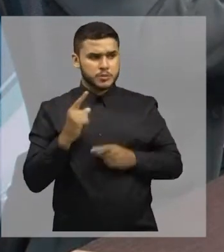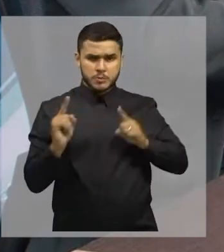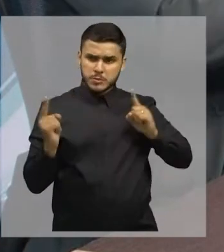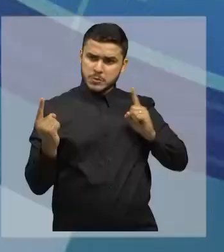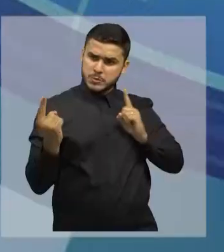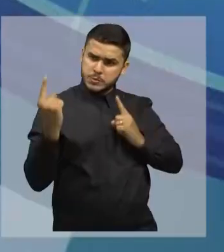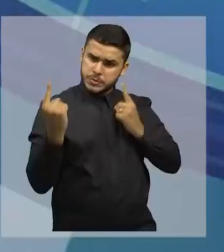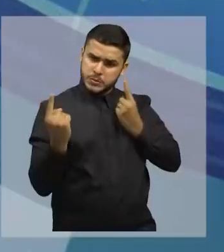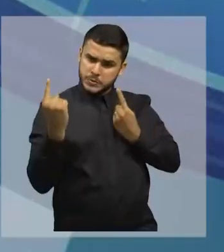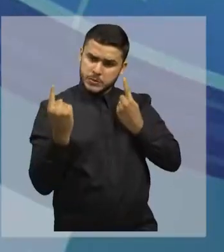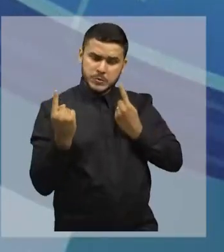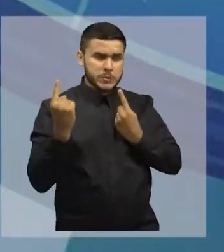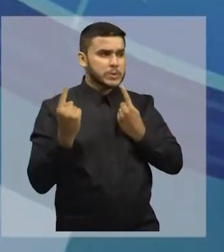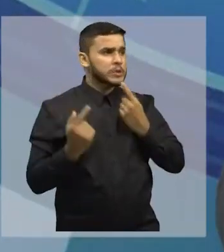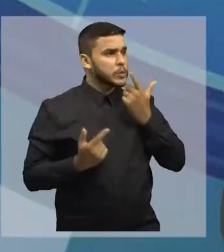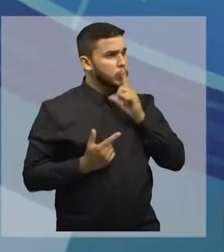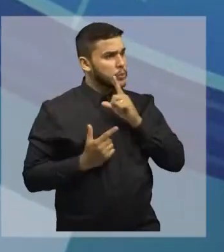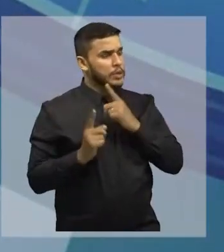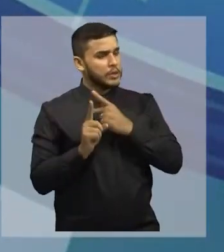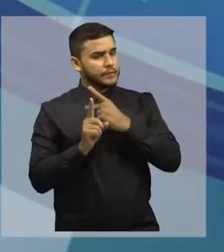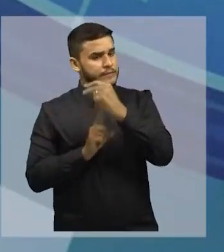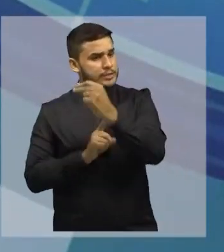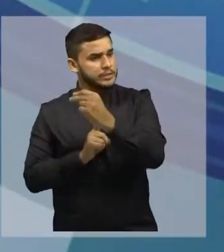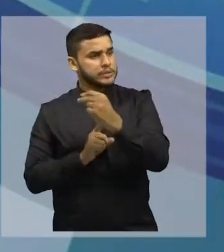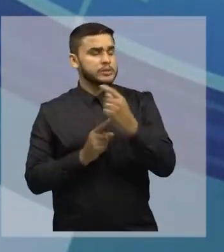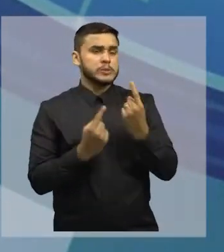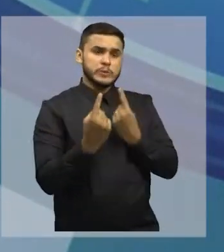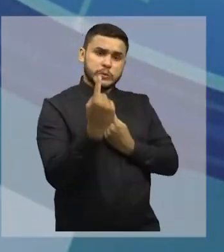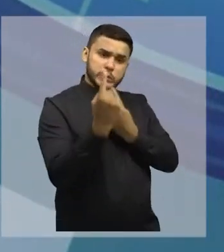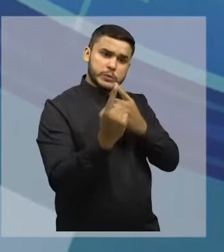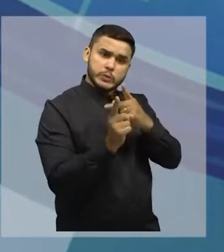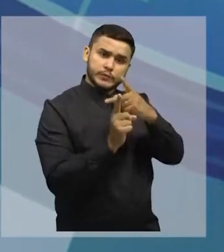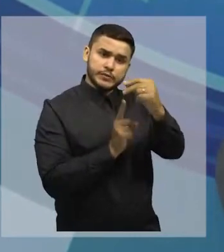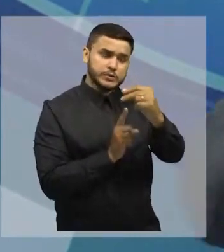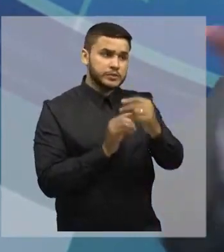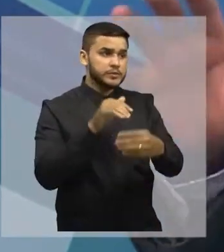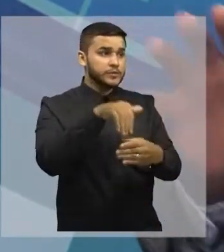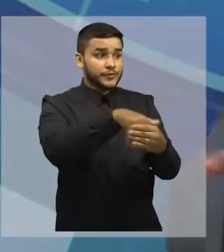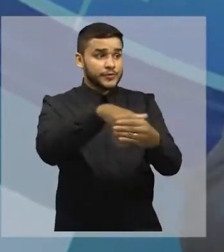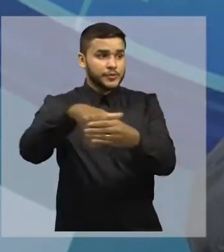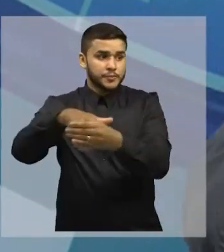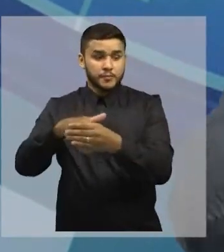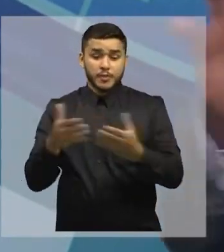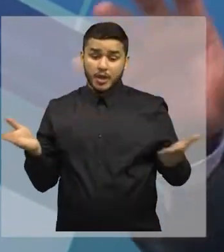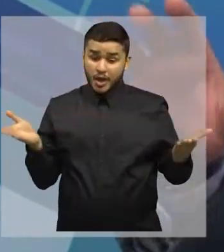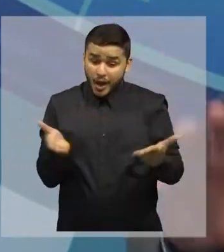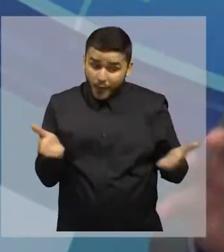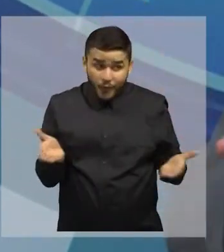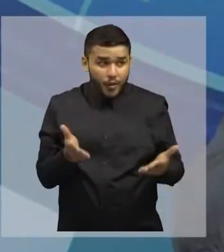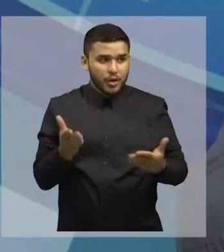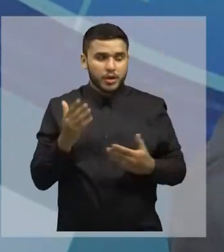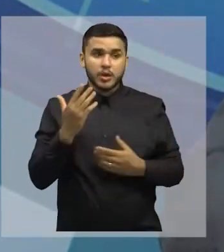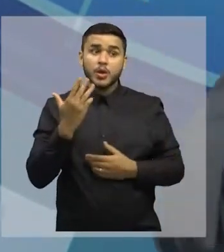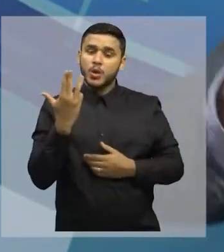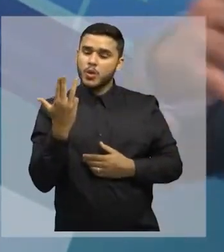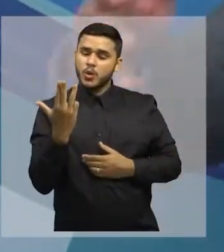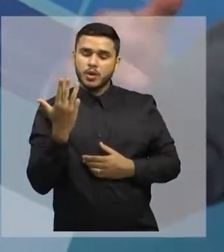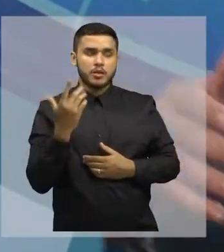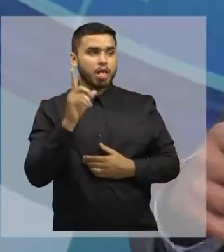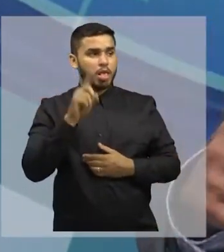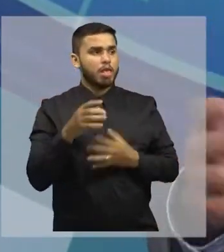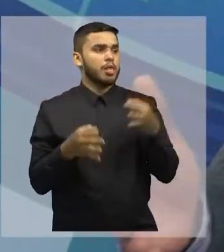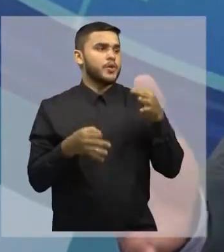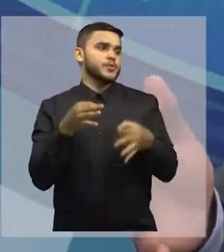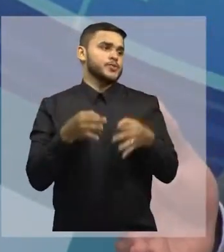ele trabalhou isso politicamente, enfrentou uma batalha jurídica. E quer dizer, no olhar, né, no olhar do